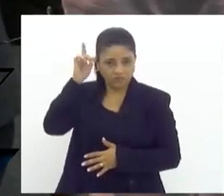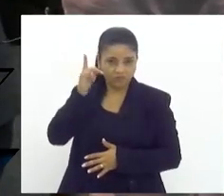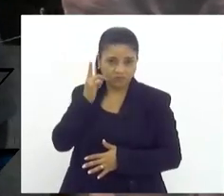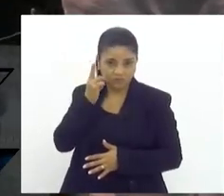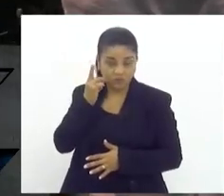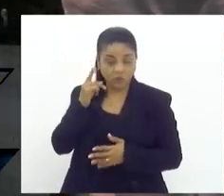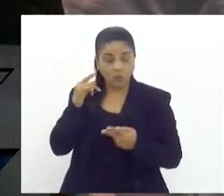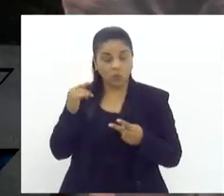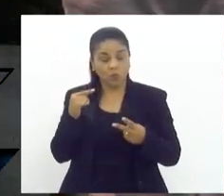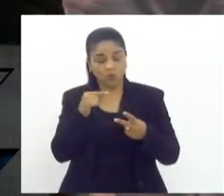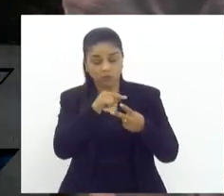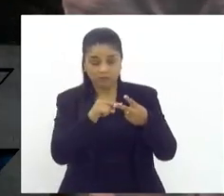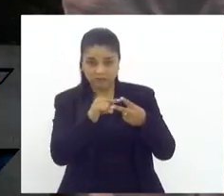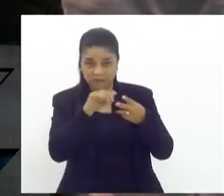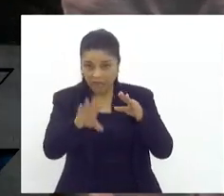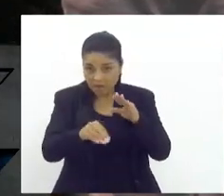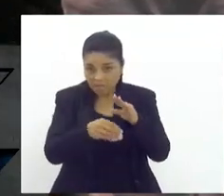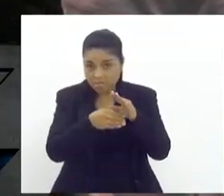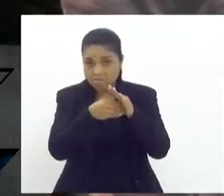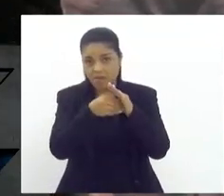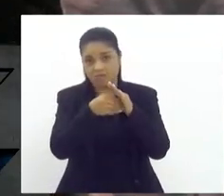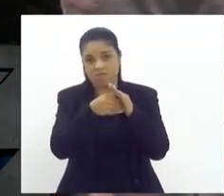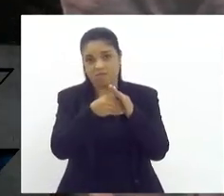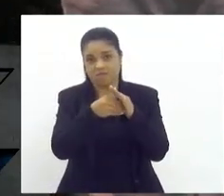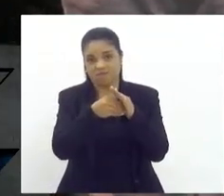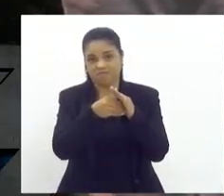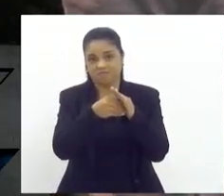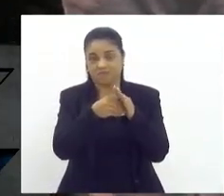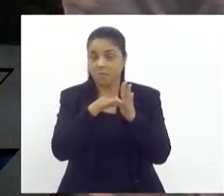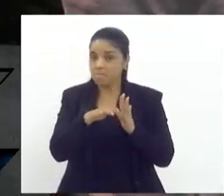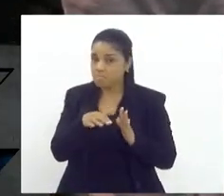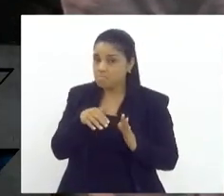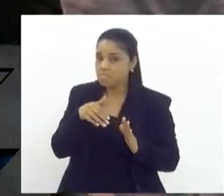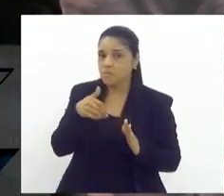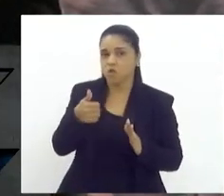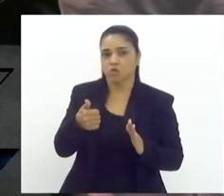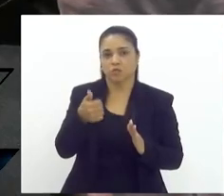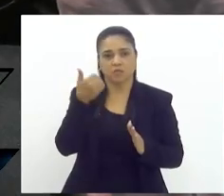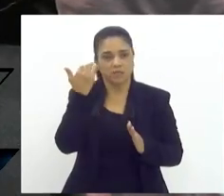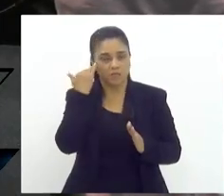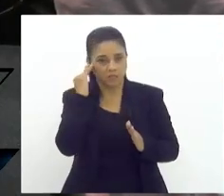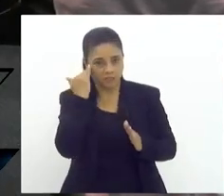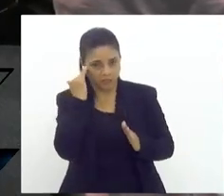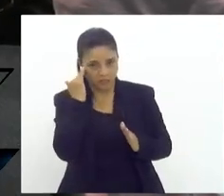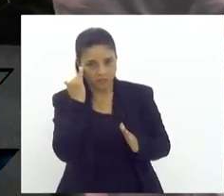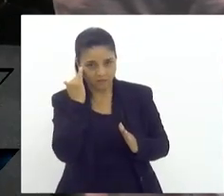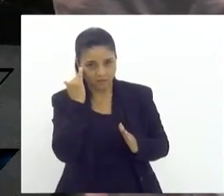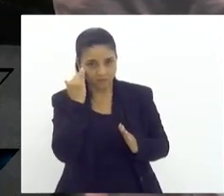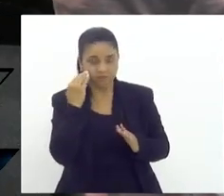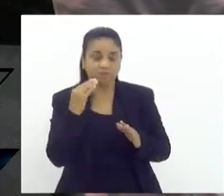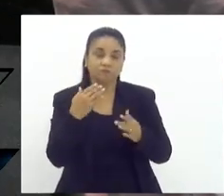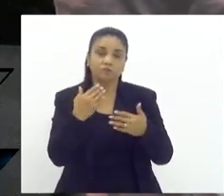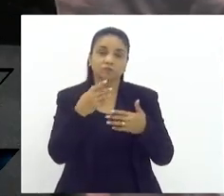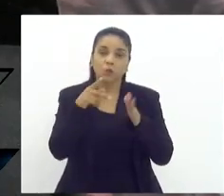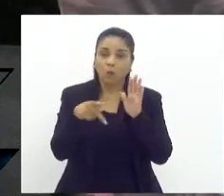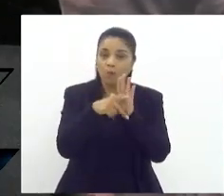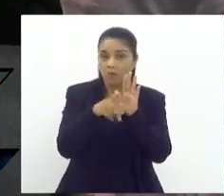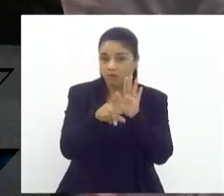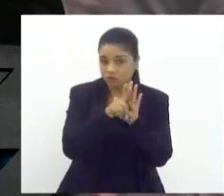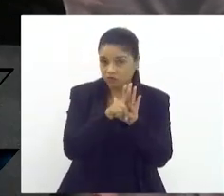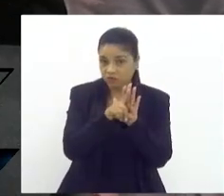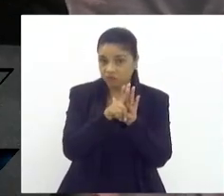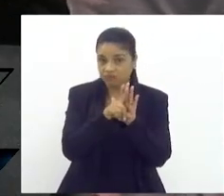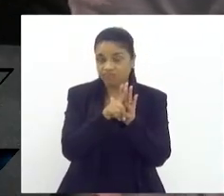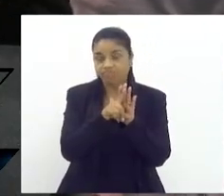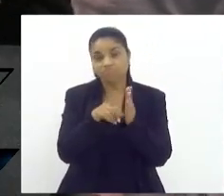destaque na sua emenda a emenda que ele entendia que melhoraria o projeto e na verdade se